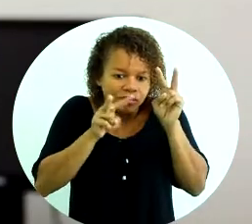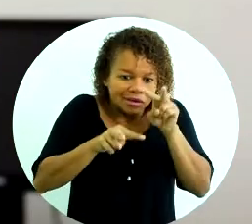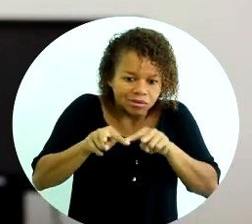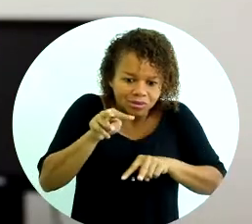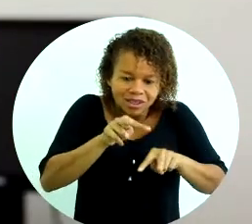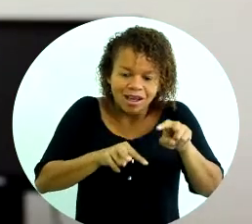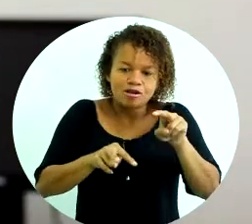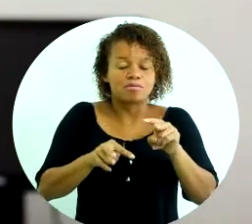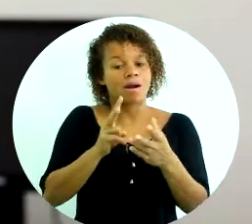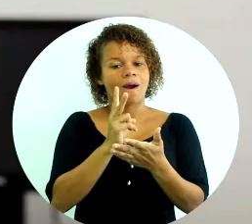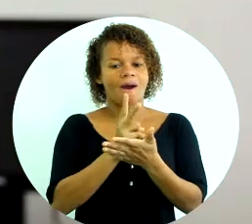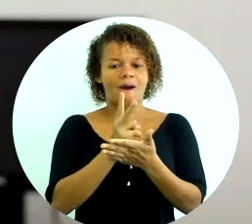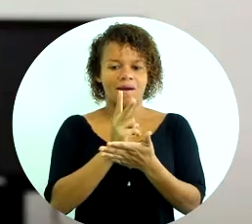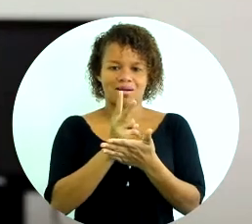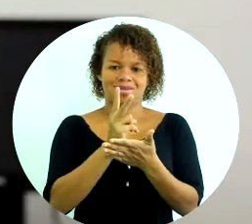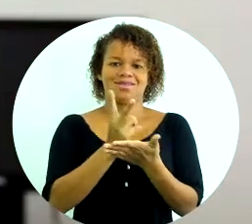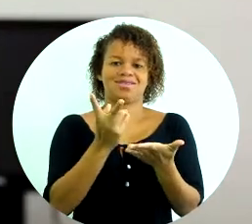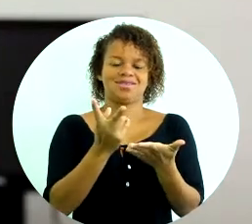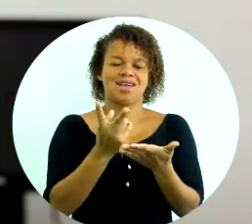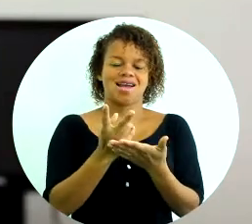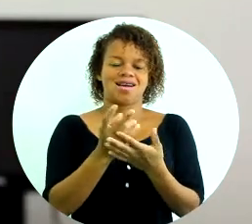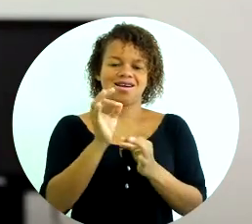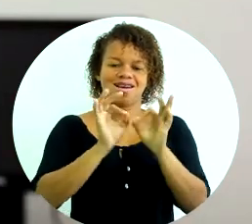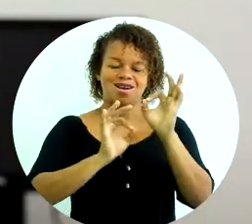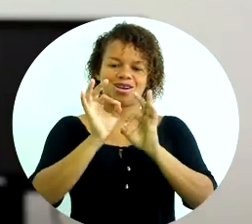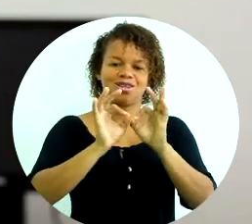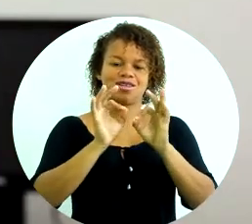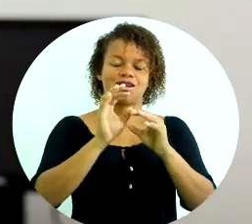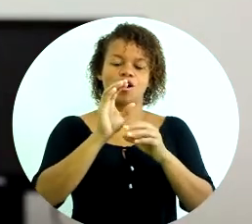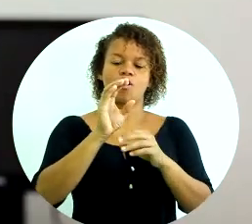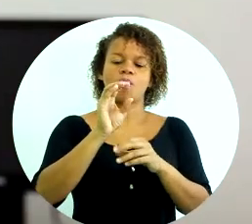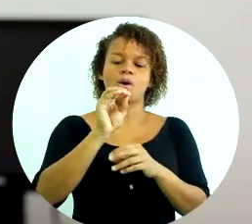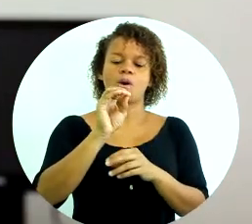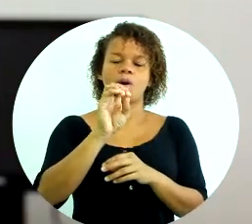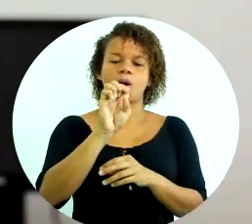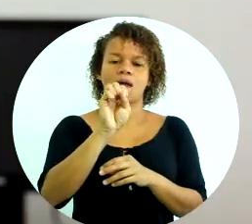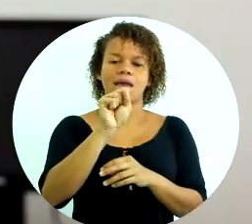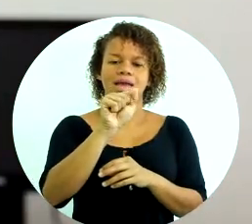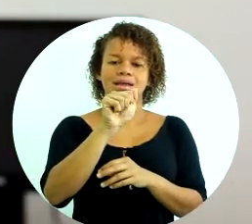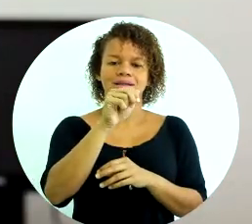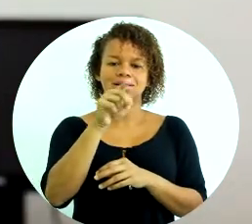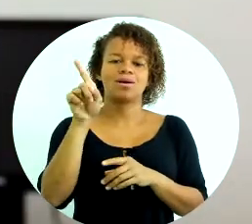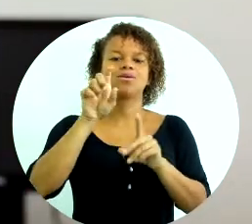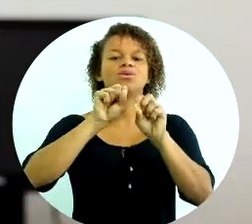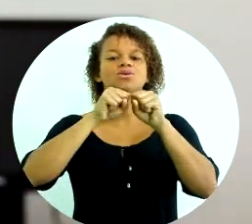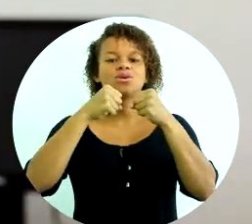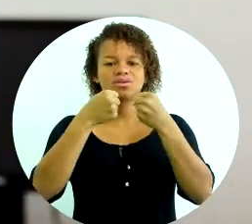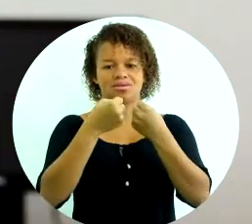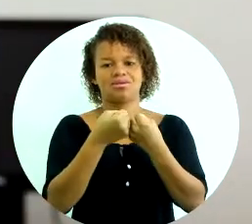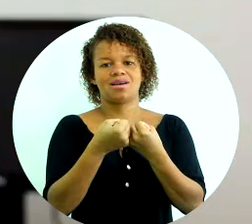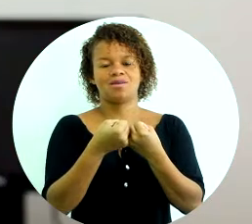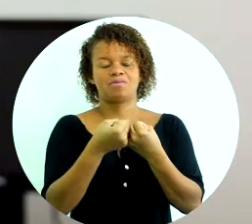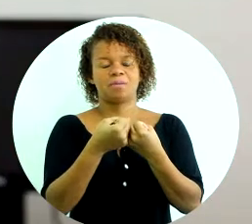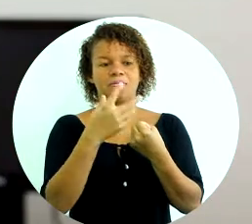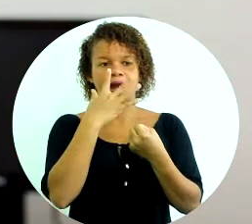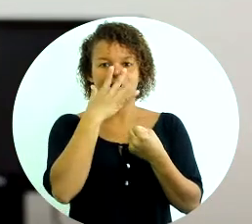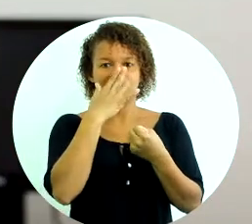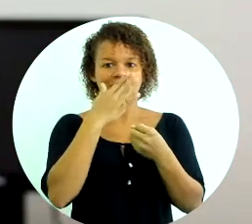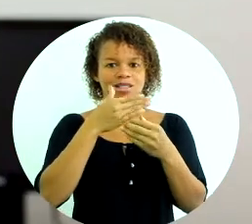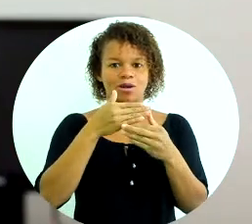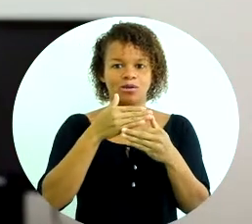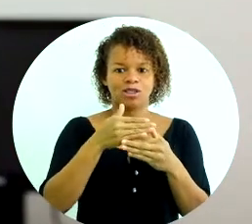de correção para a manutenção da coesão social. Os fatos sociais são